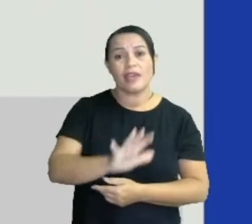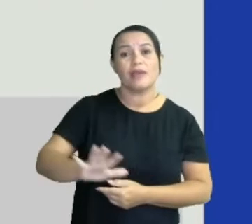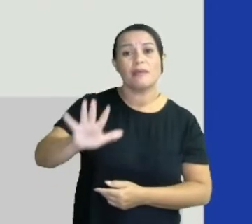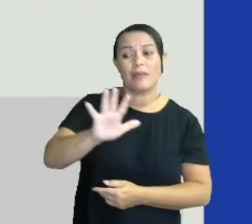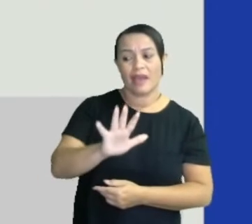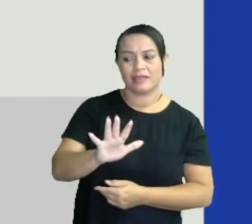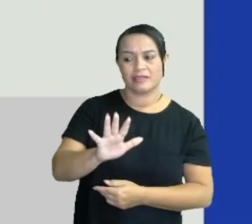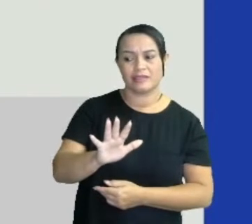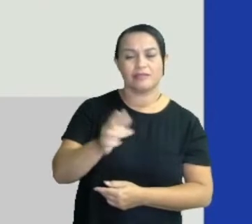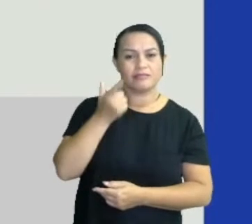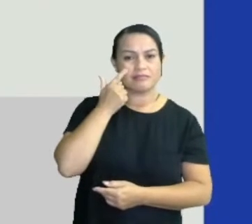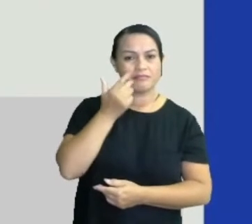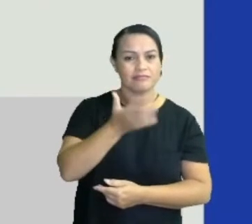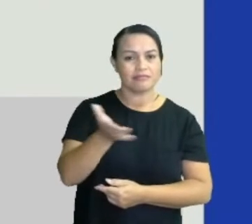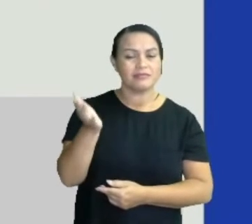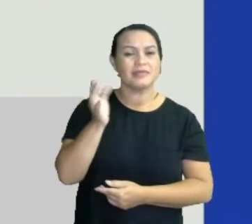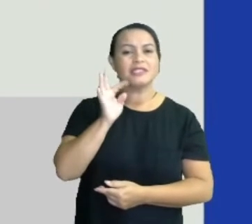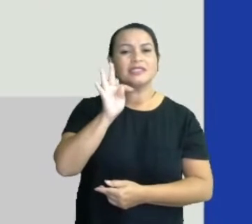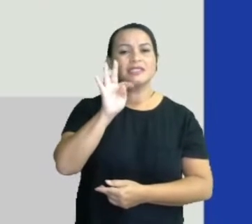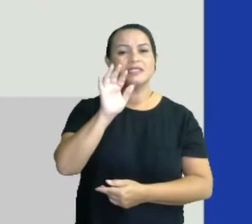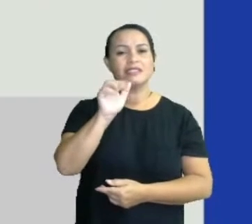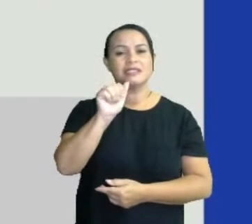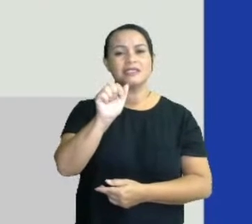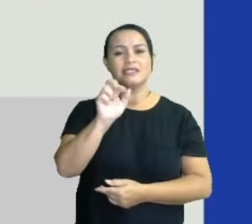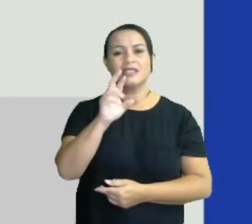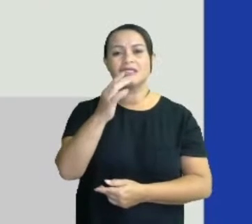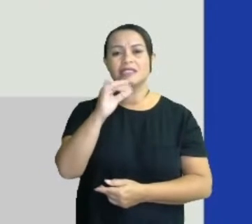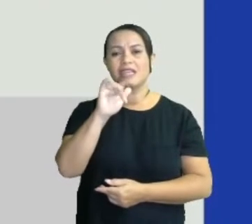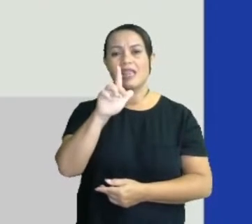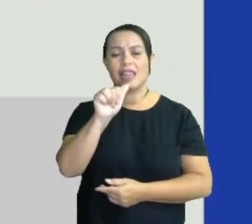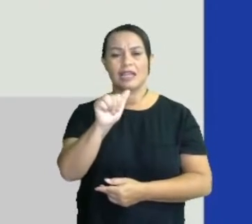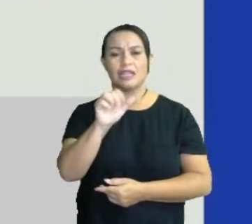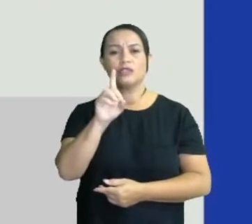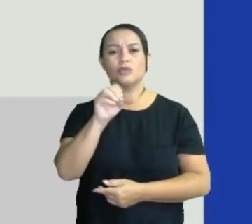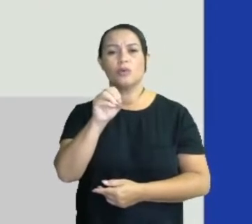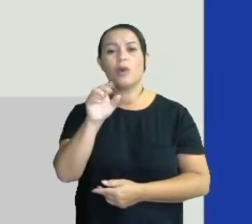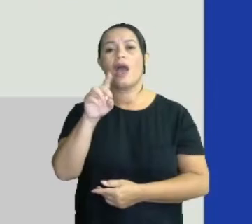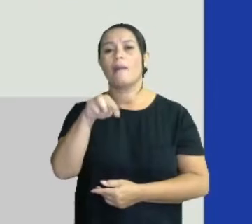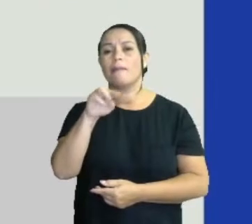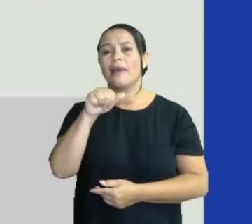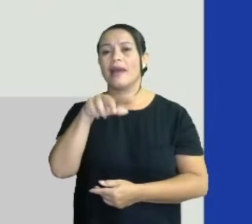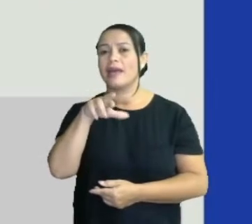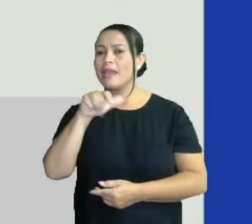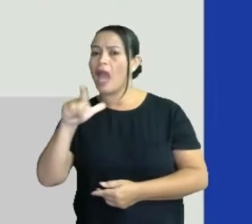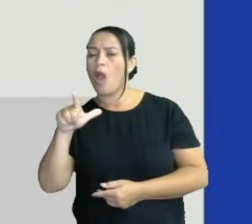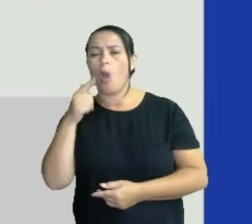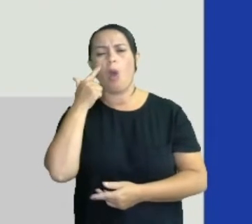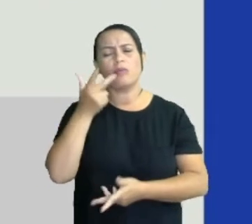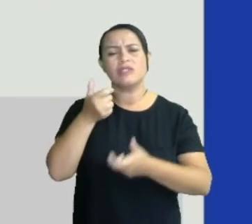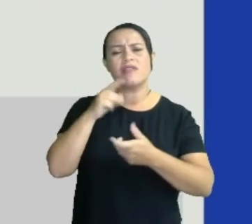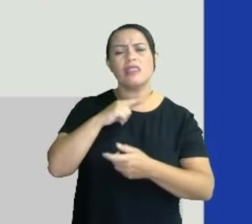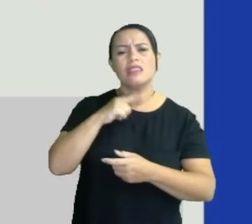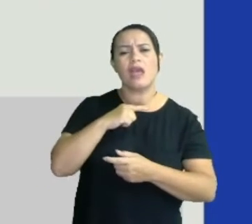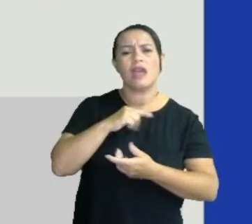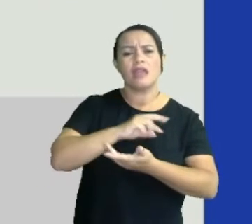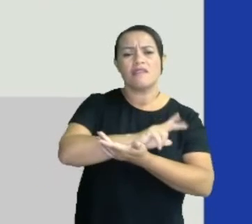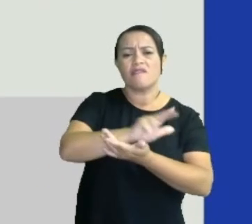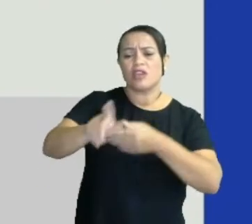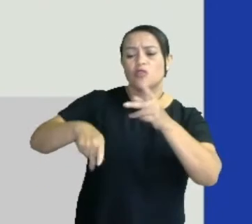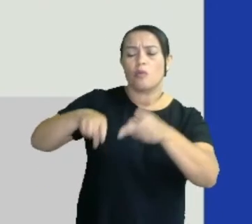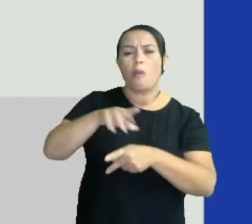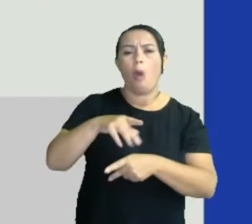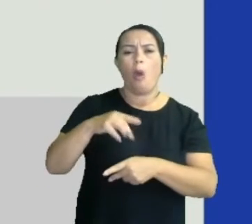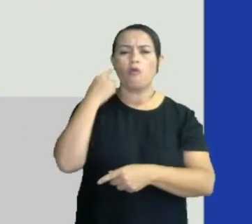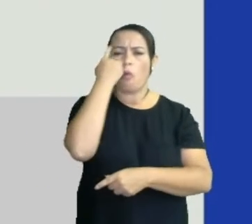do Amaral, existem pessoas da mais variada feição e